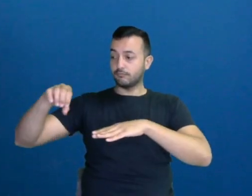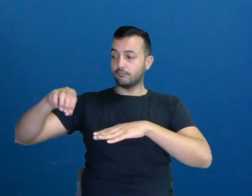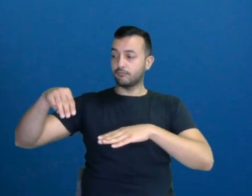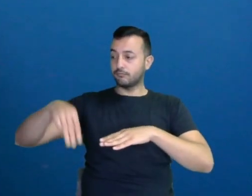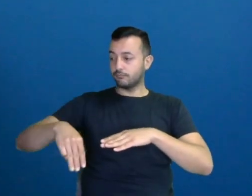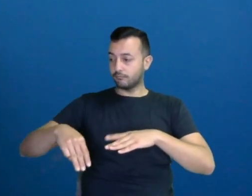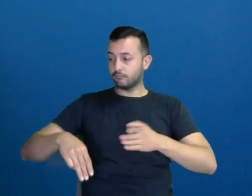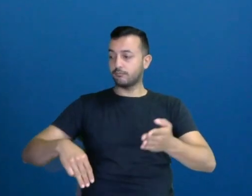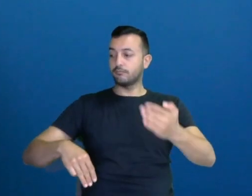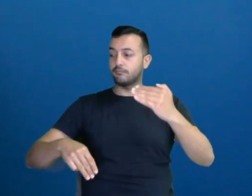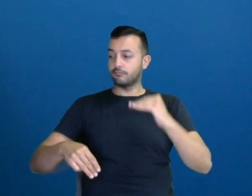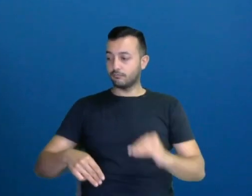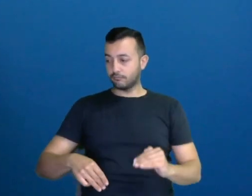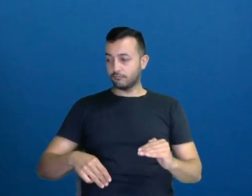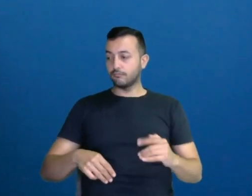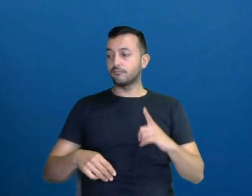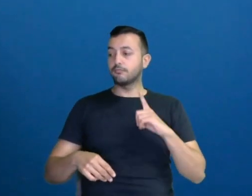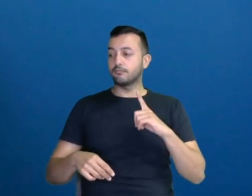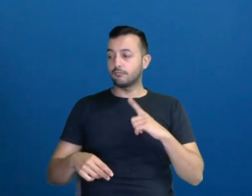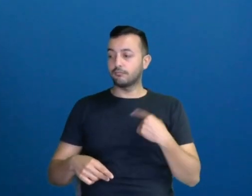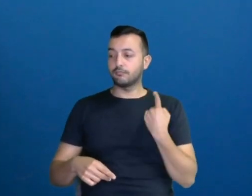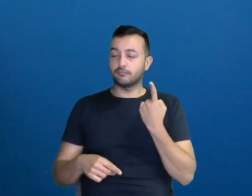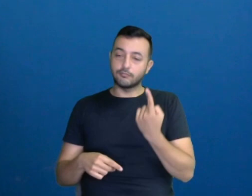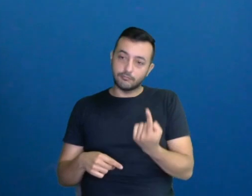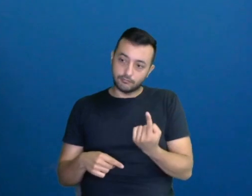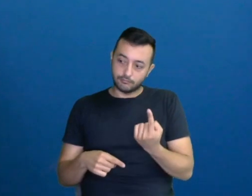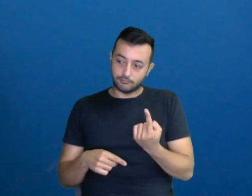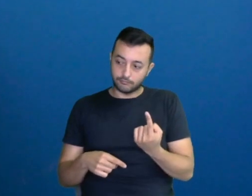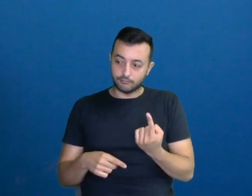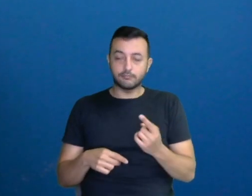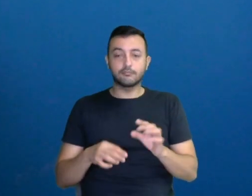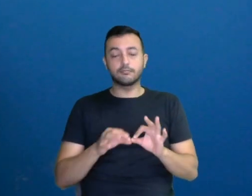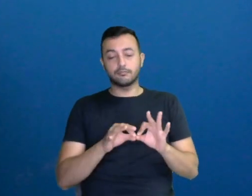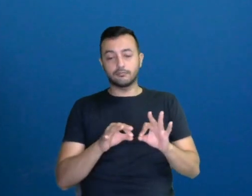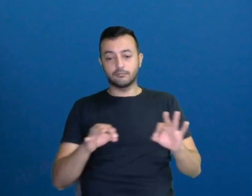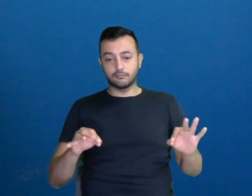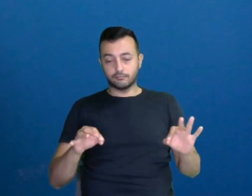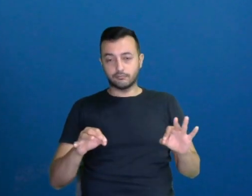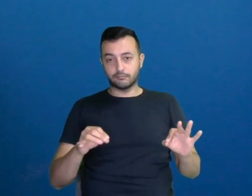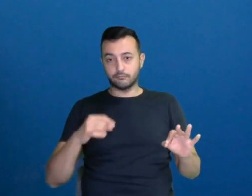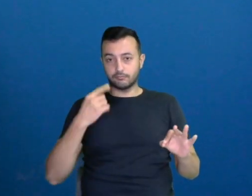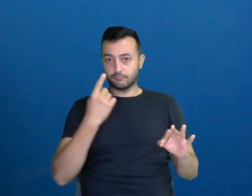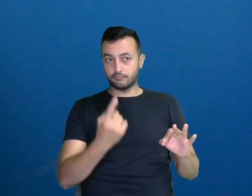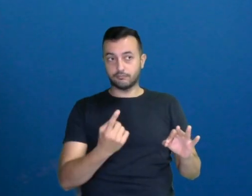outra avenida foi dada a medida de uma delas, o comprimento de uma,